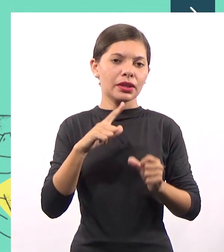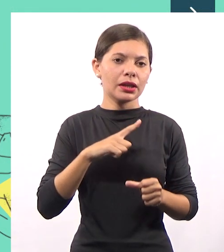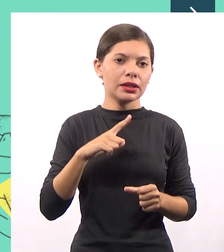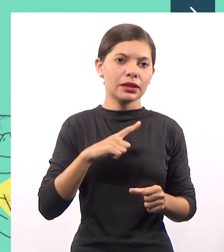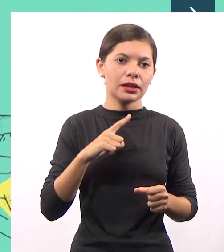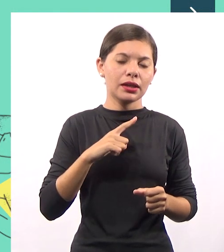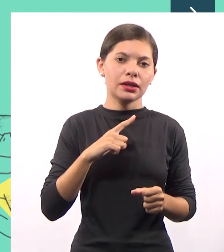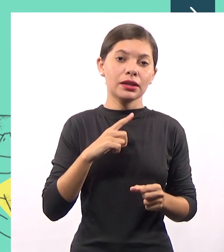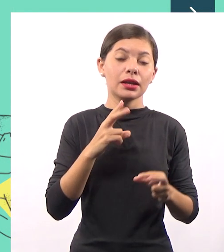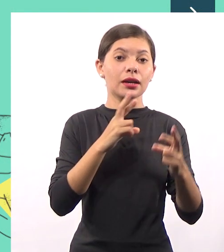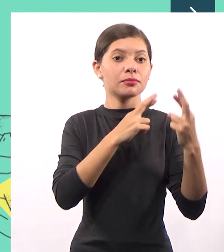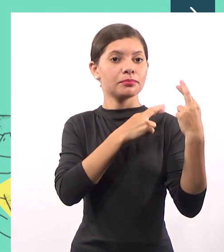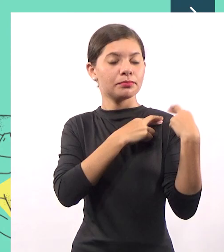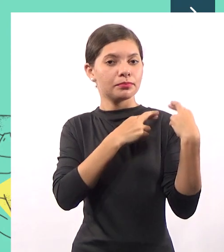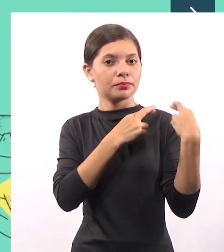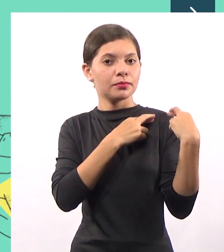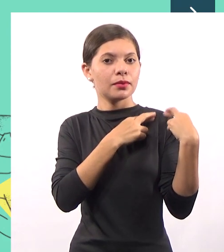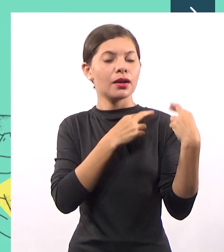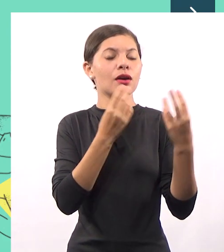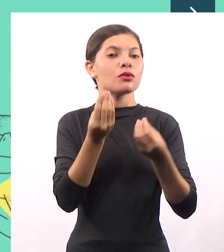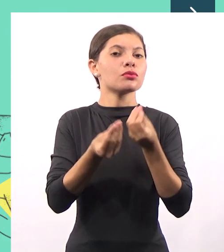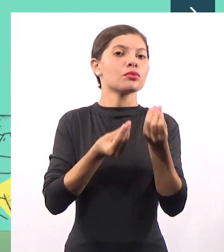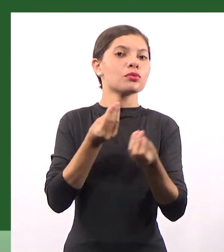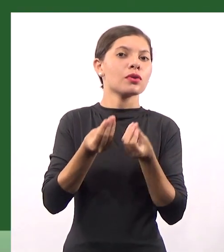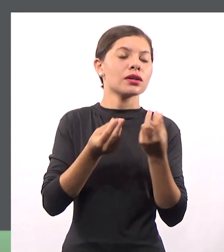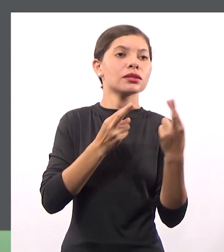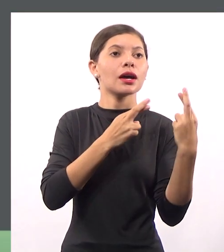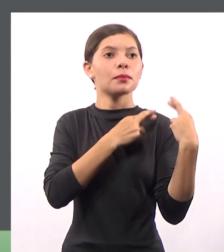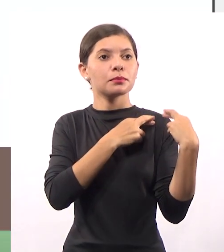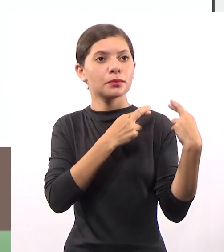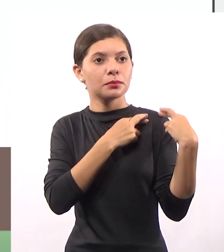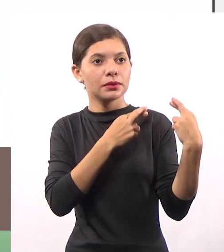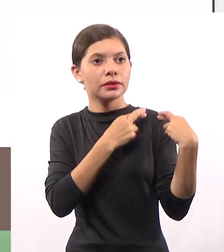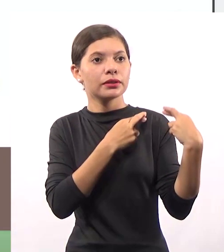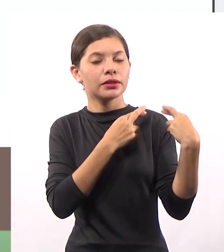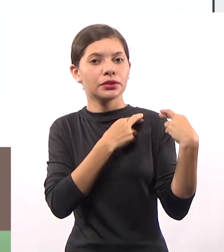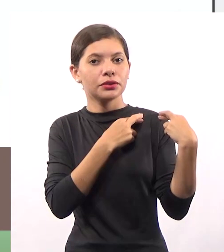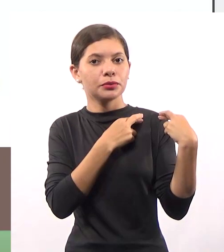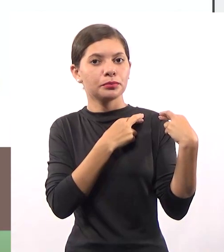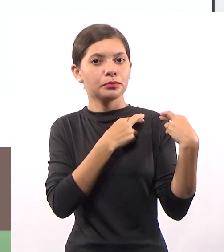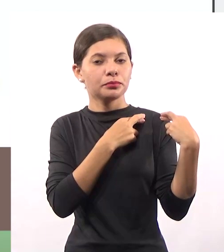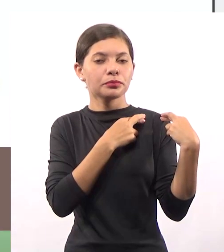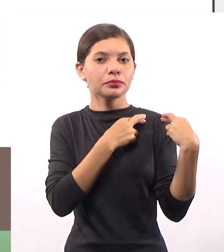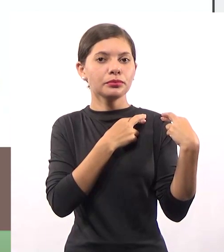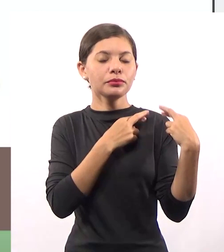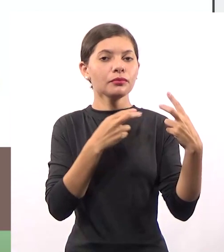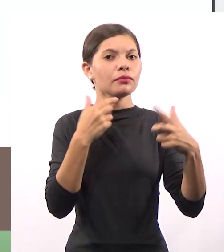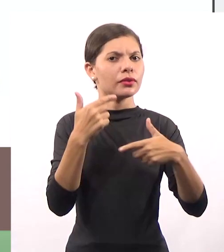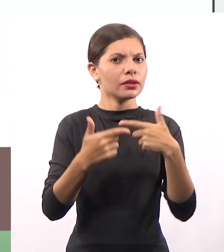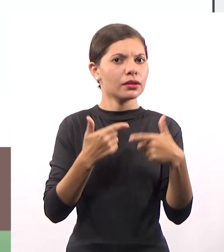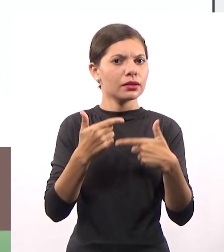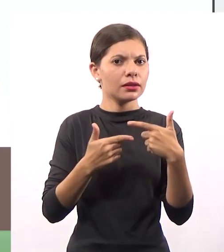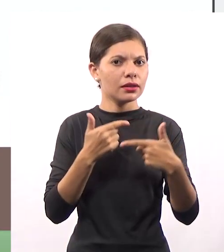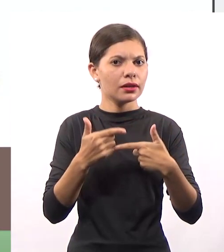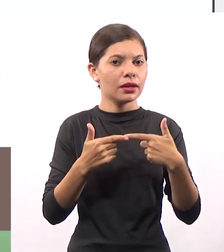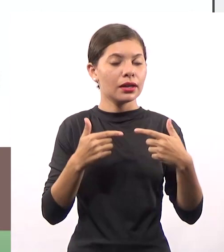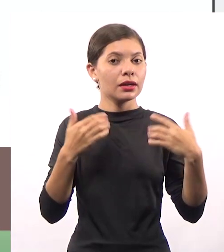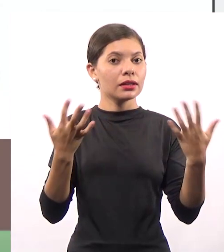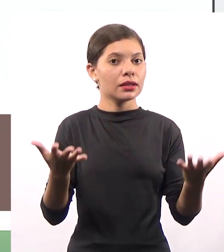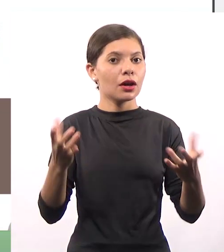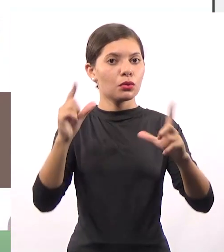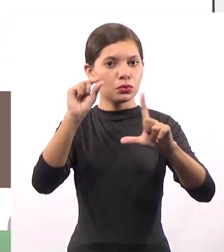temos que as responsabilidades. Então, quais são as responsabilidades a serem tratadas?